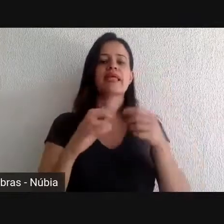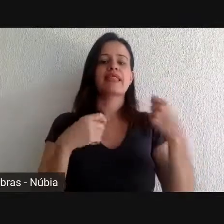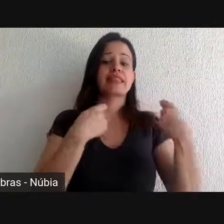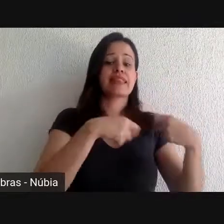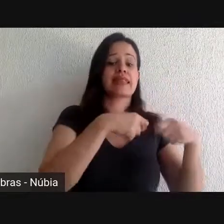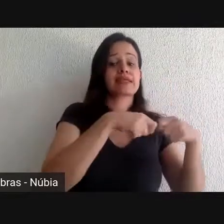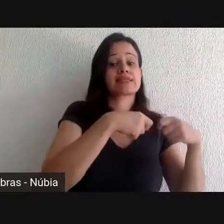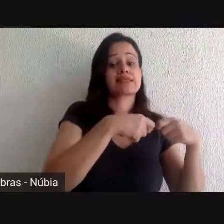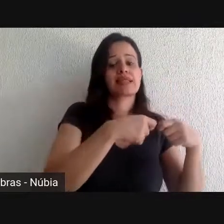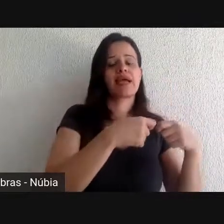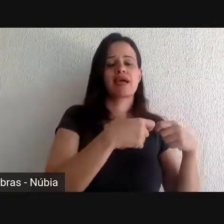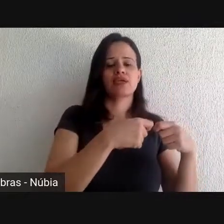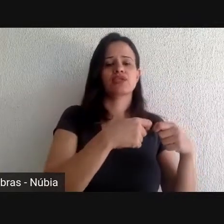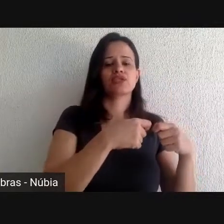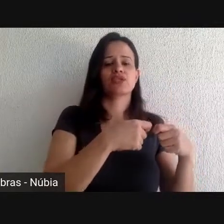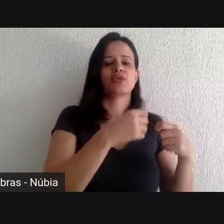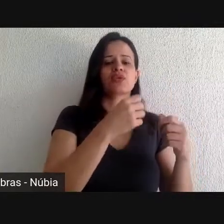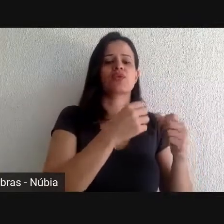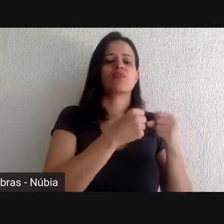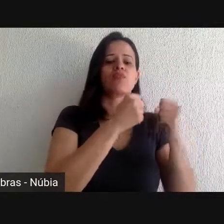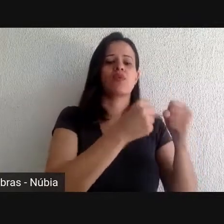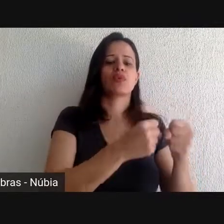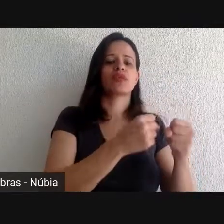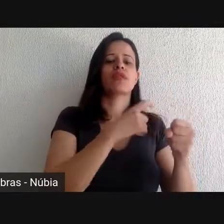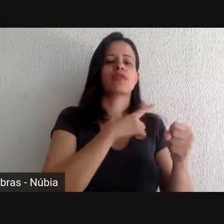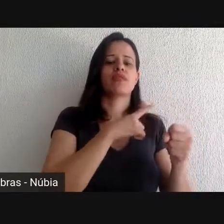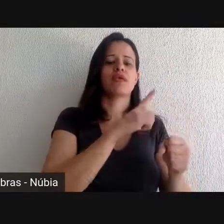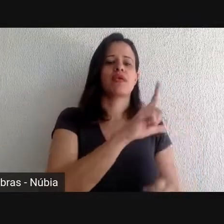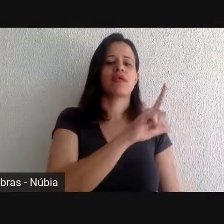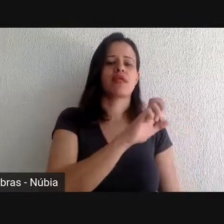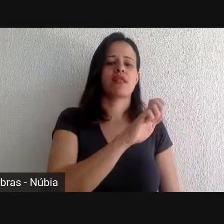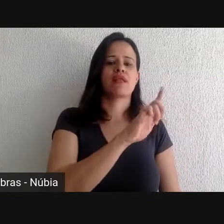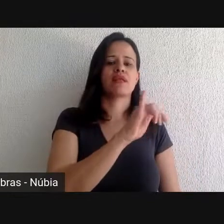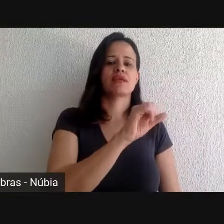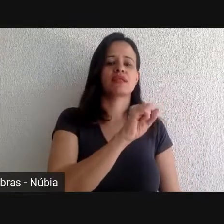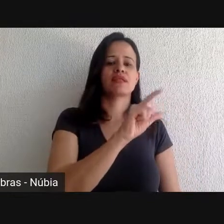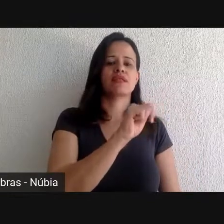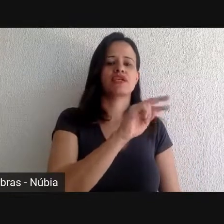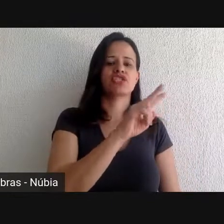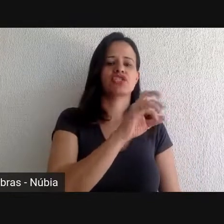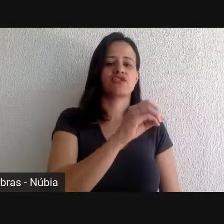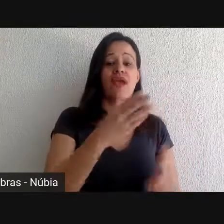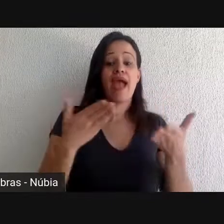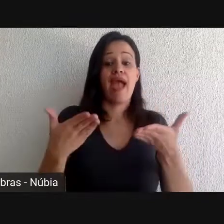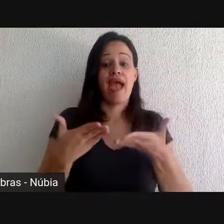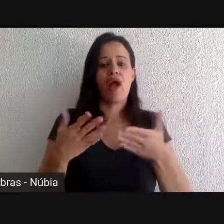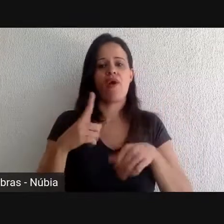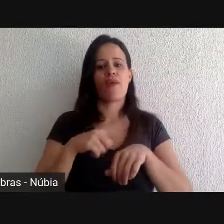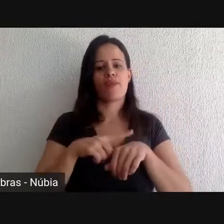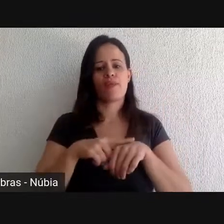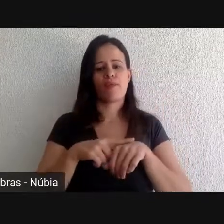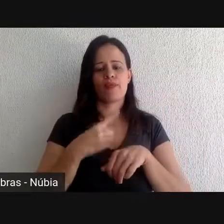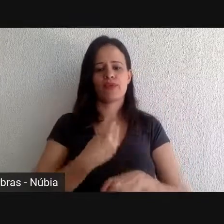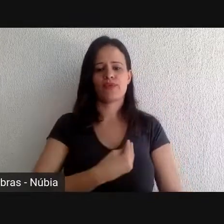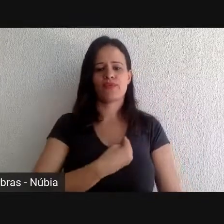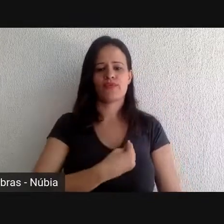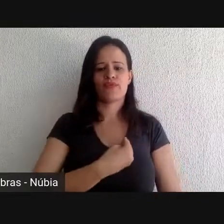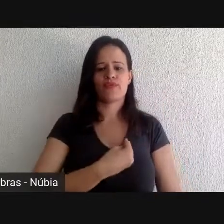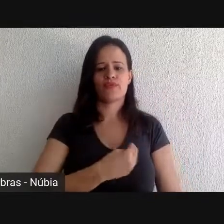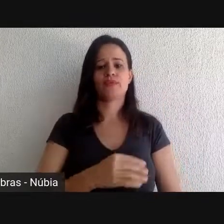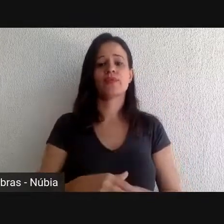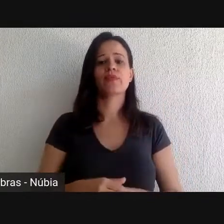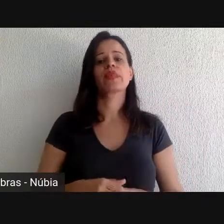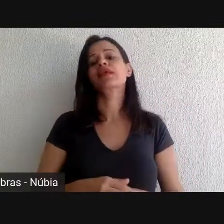de demanda do Poder Legislativo desse momento histórico que nós vivemos atualmente, né? De